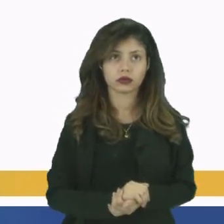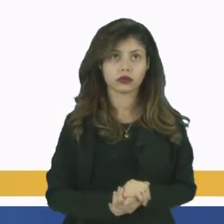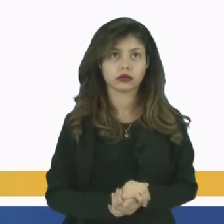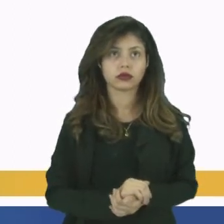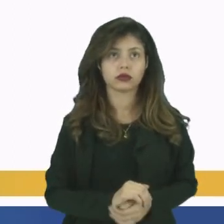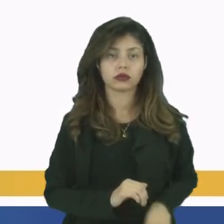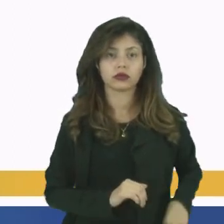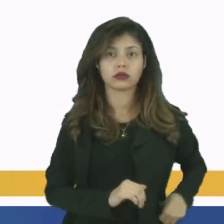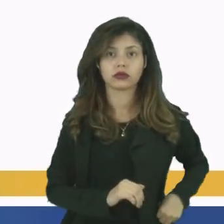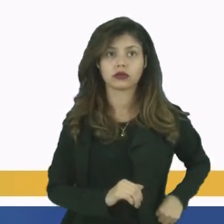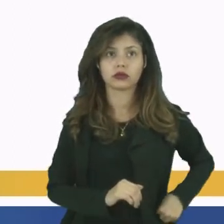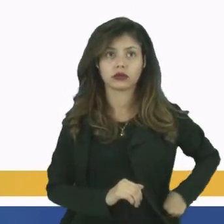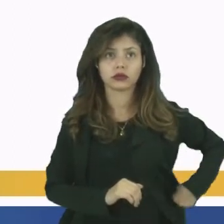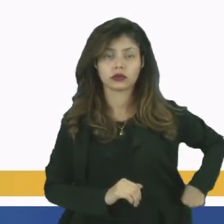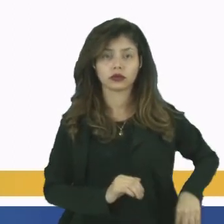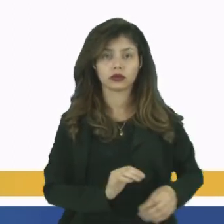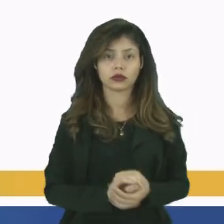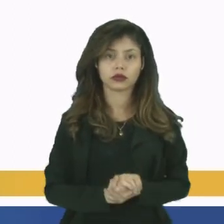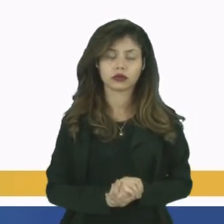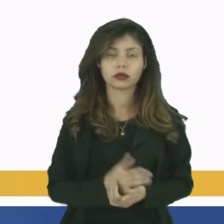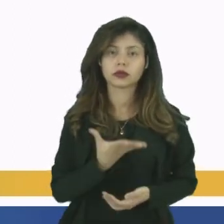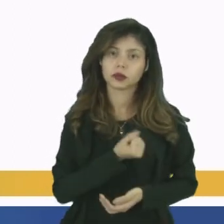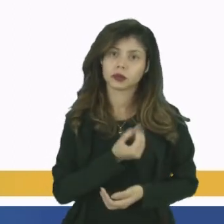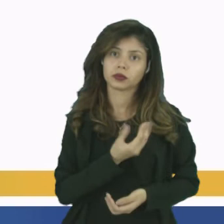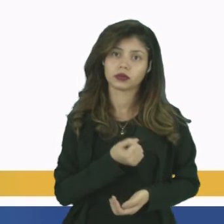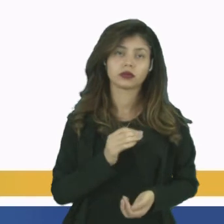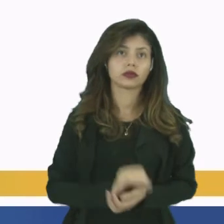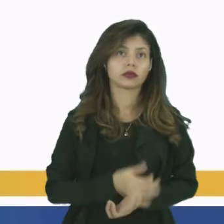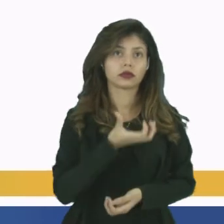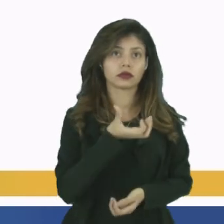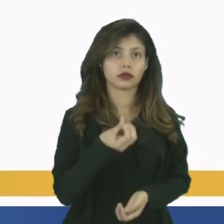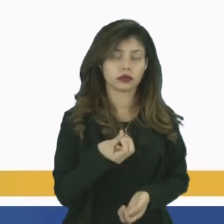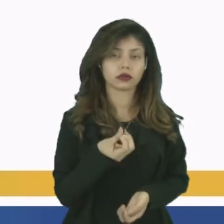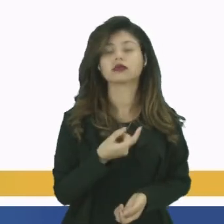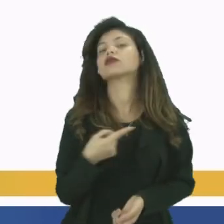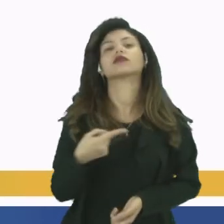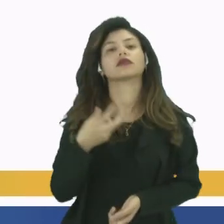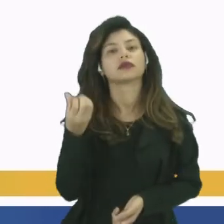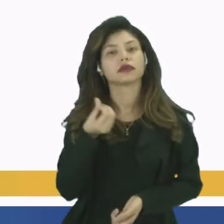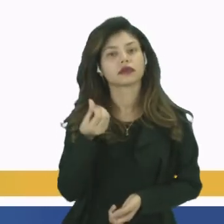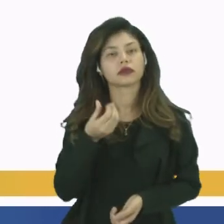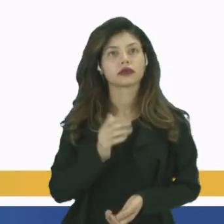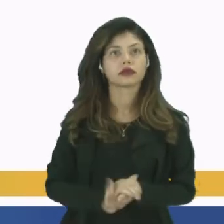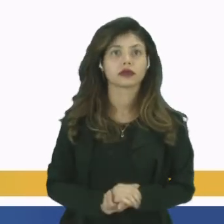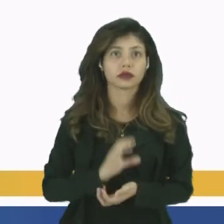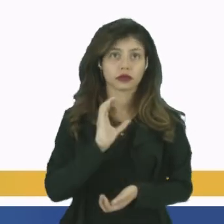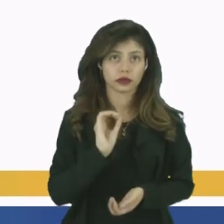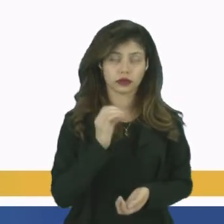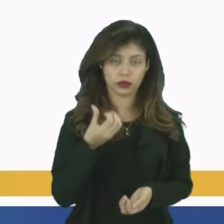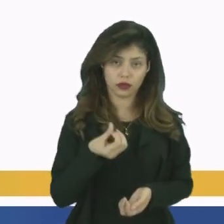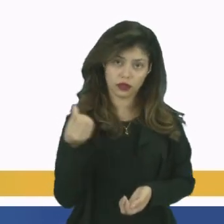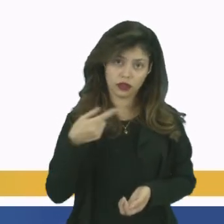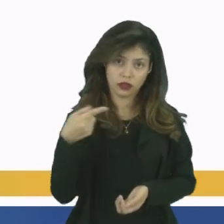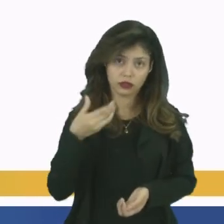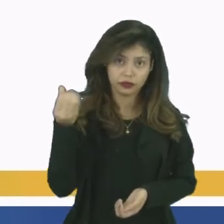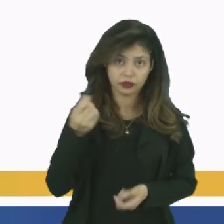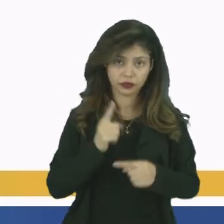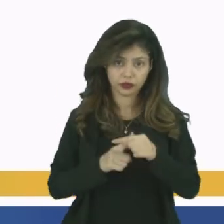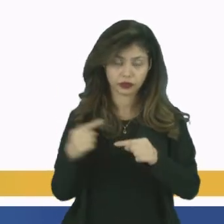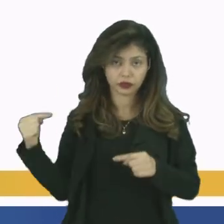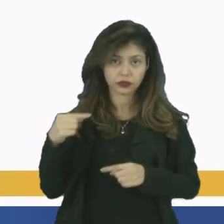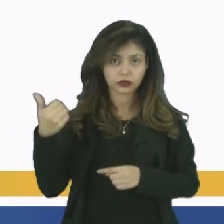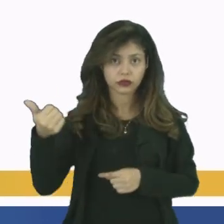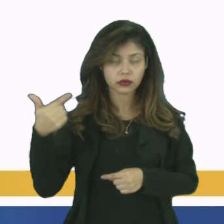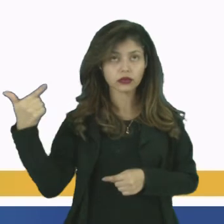que tem aí, numérica, né? De 16 mais 0, menos 6, mais 0, menos 6 e menos 2.